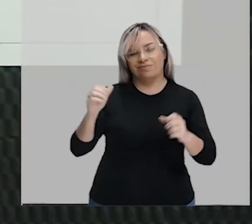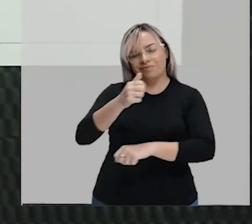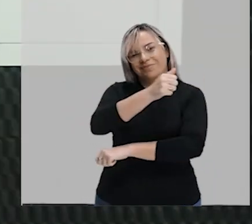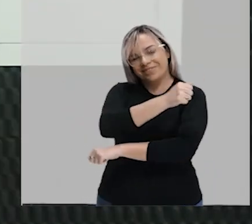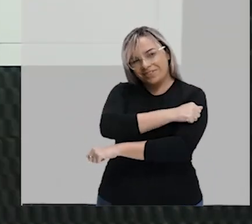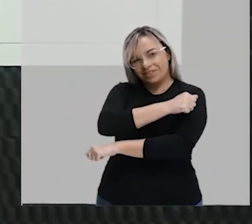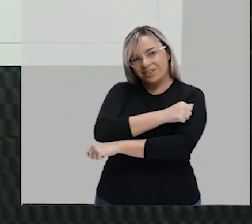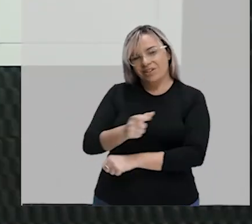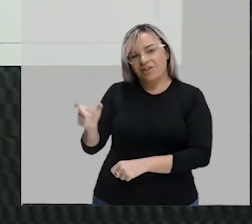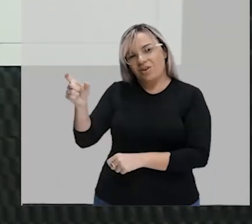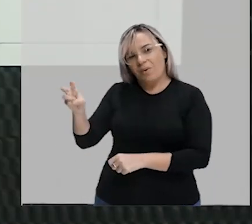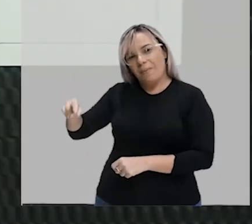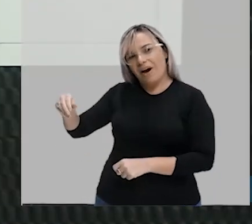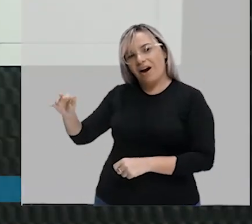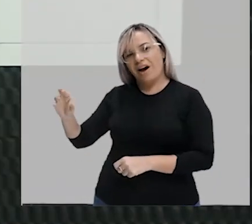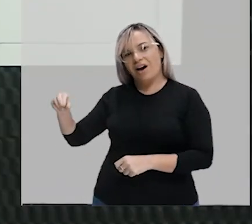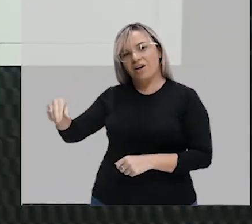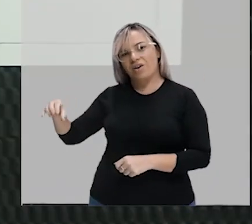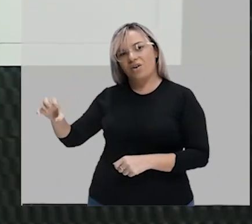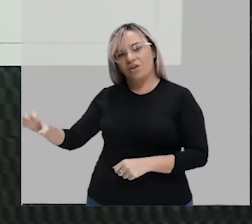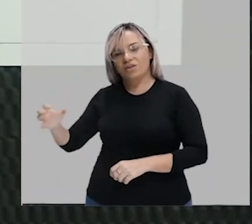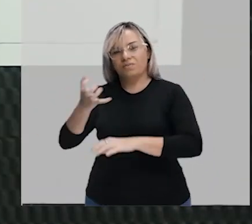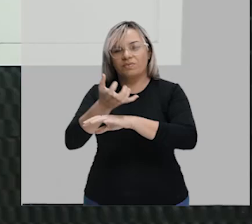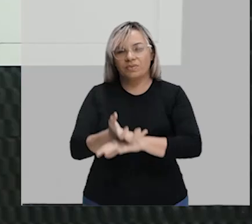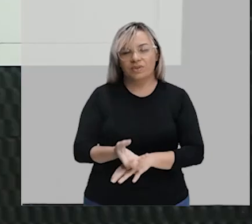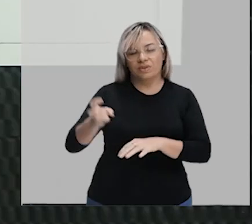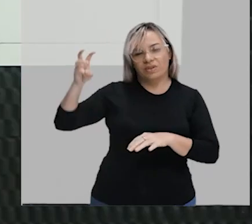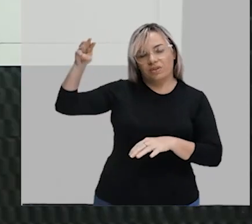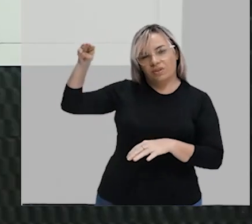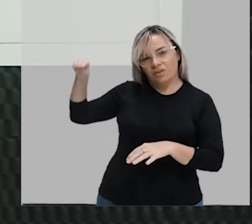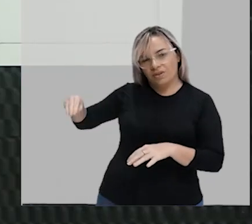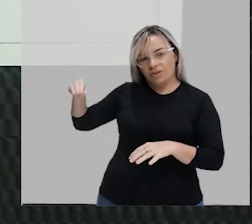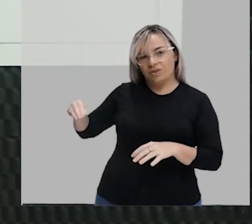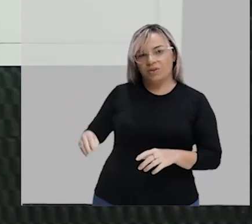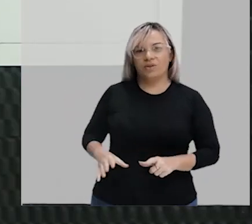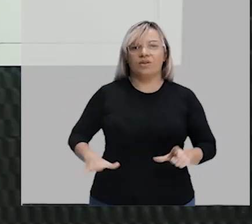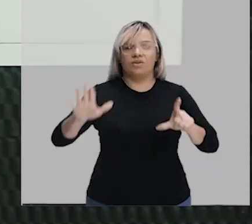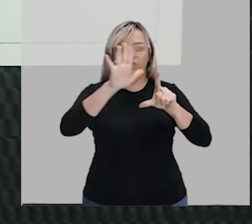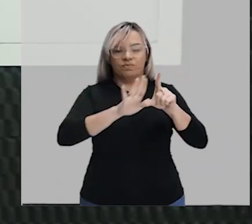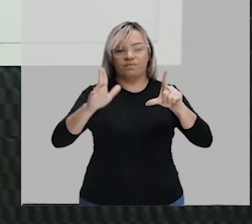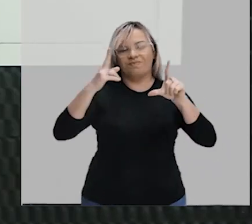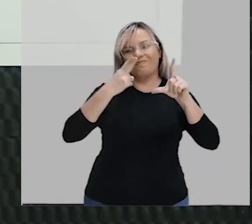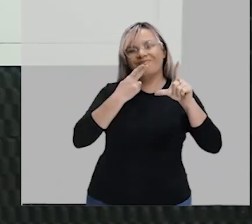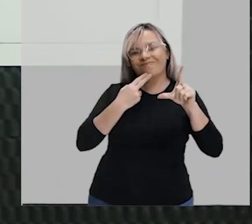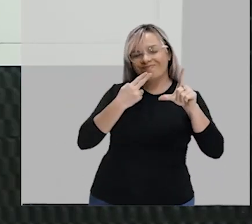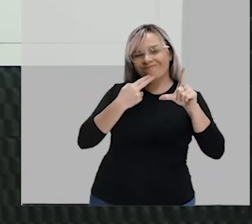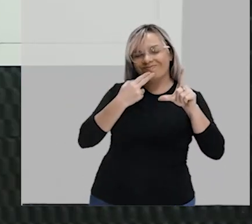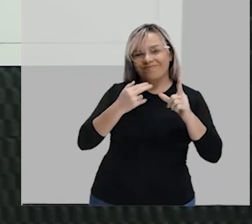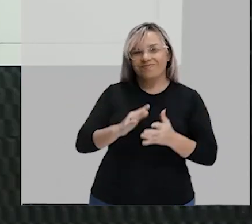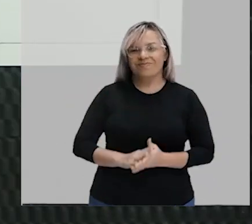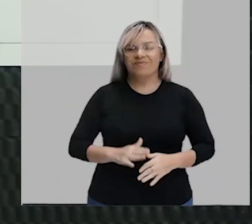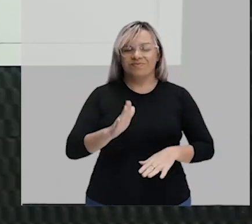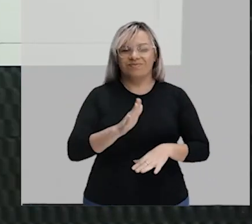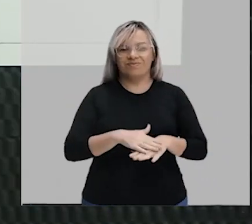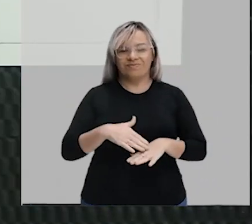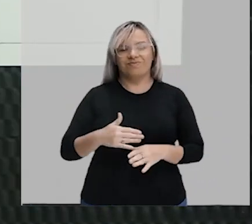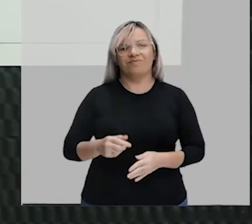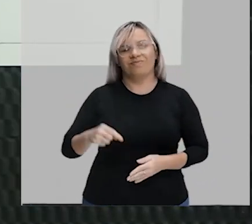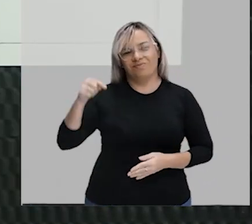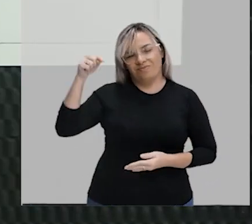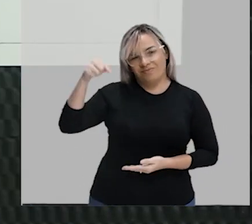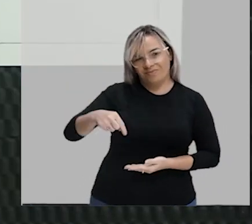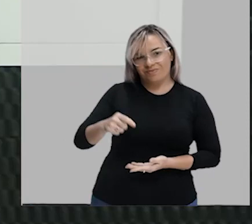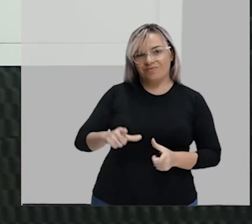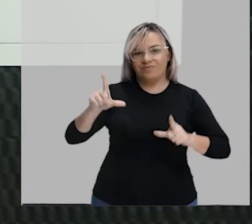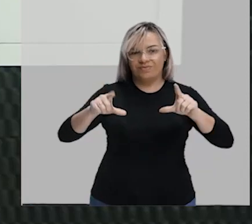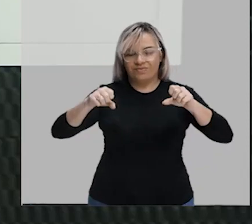Olá, turminha, aqui é o professor Maroni Beckman, professor de matemática da plataforma Gonçalves Dias, mais uma vez com vocês aqui